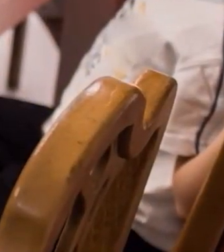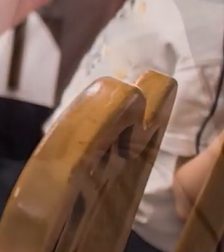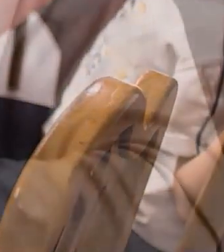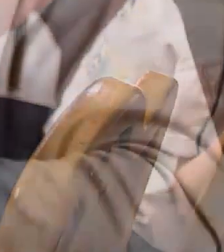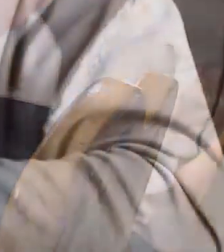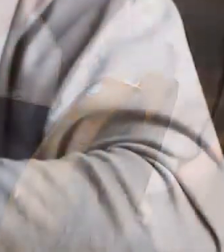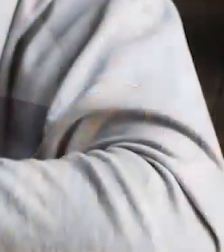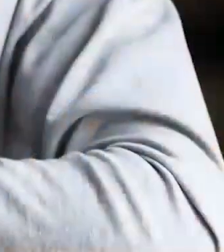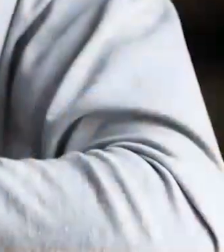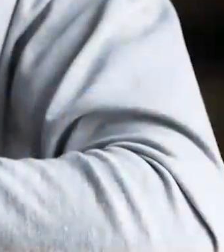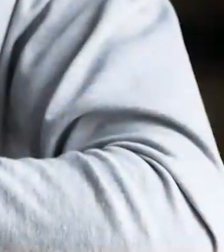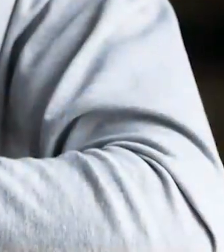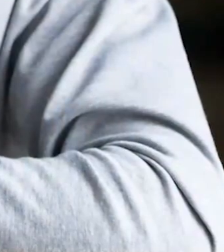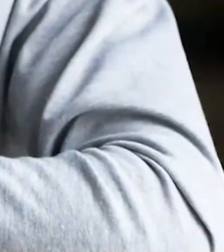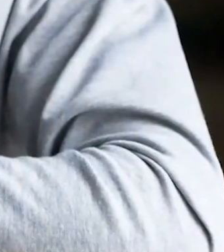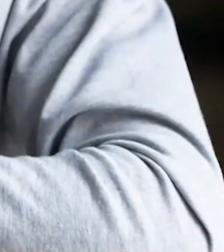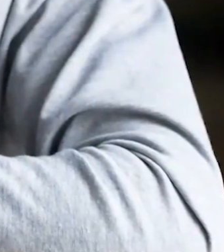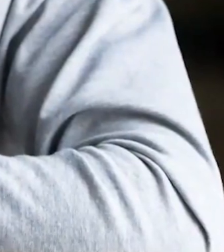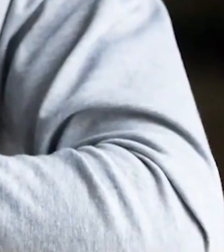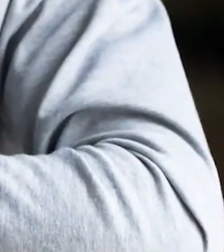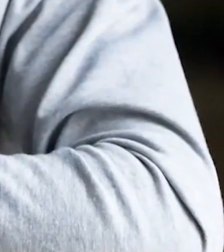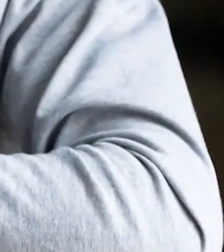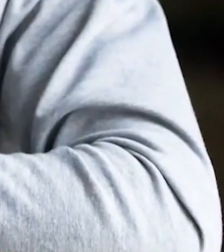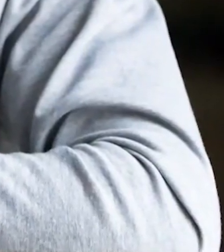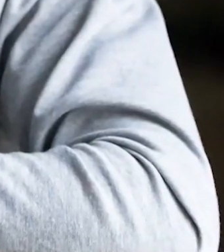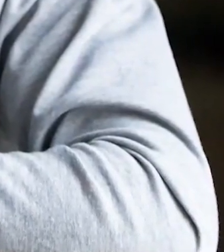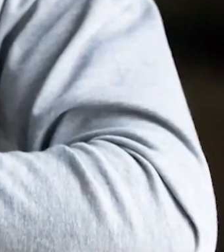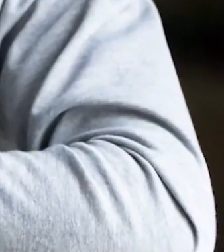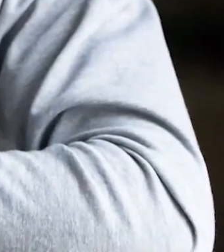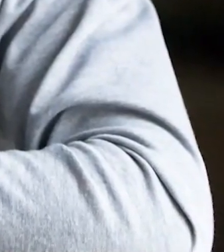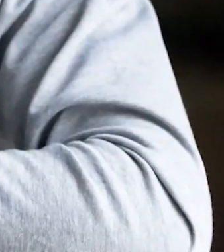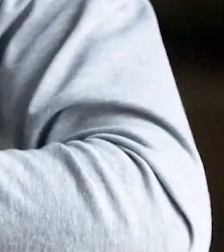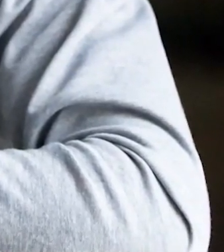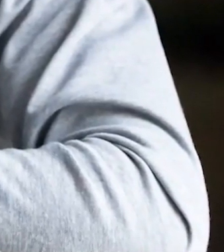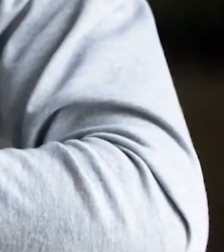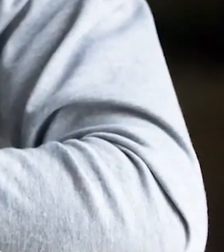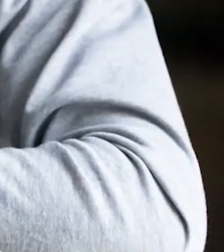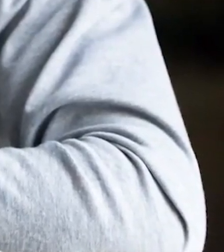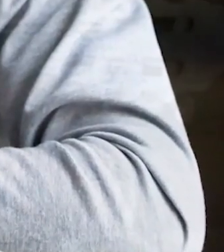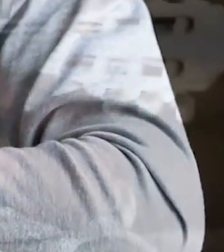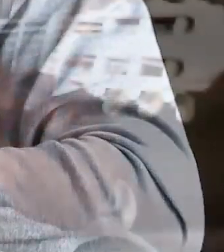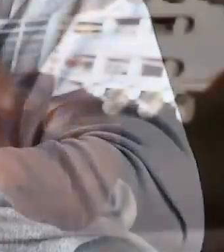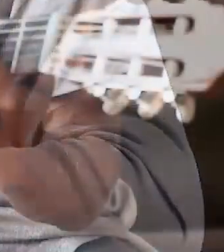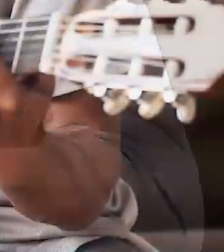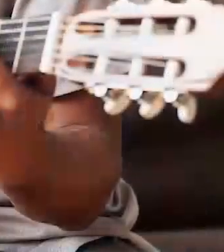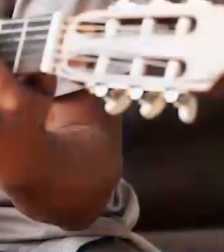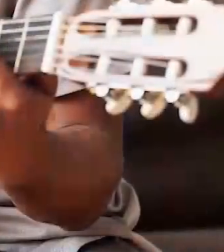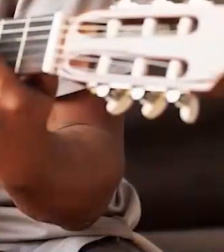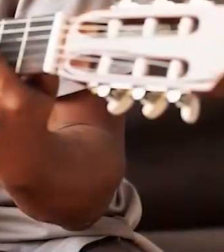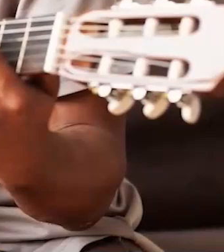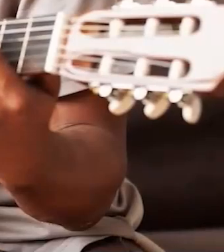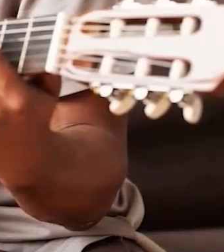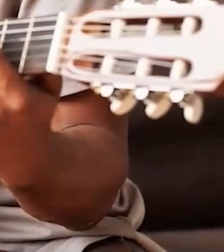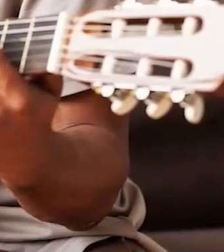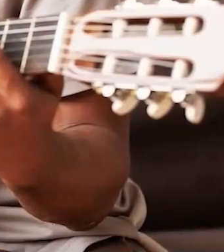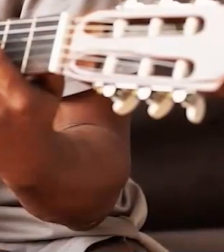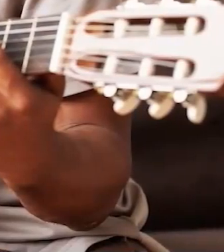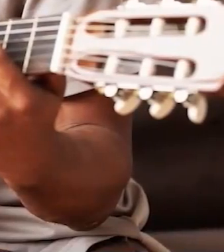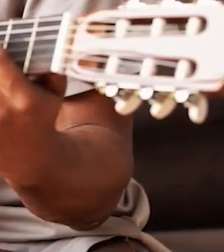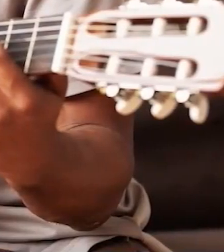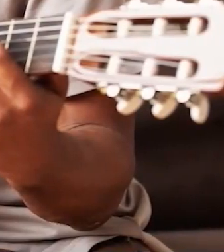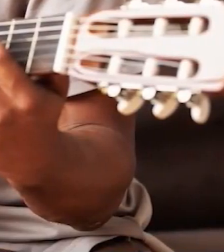Almoçar. Do the homework. Fazer exercício de casa. Play the